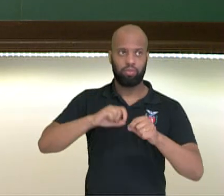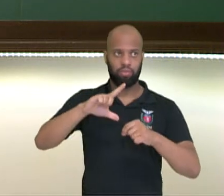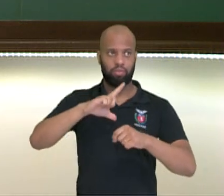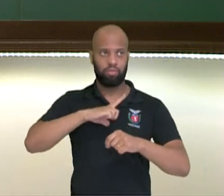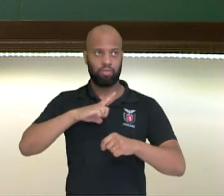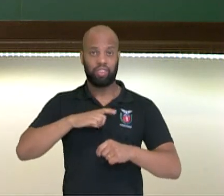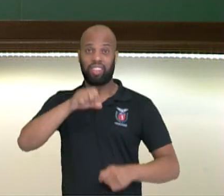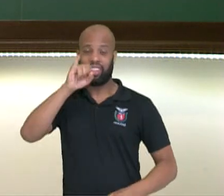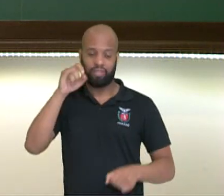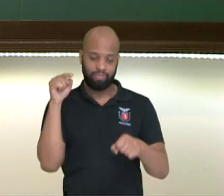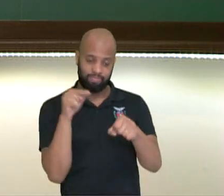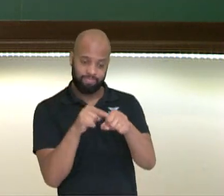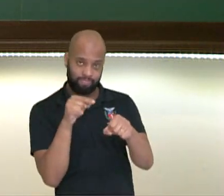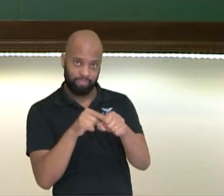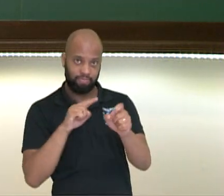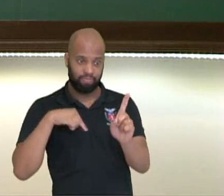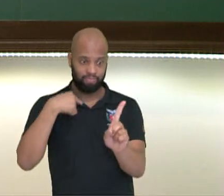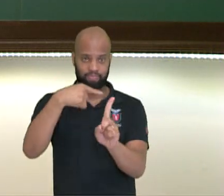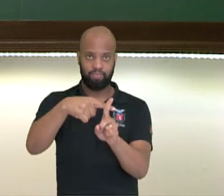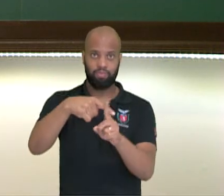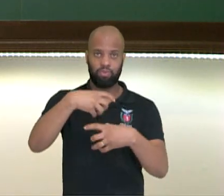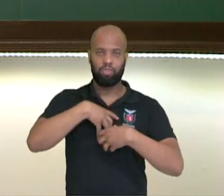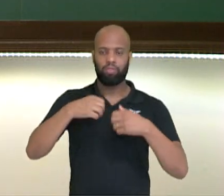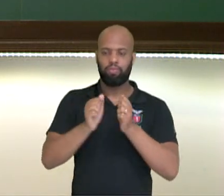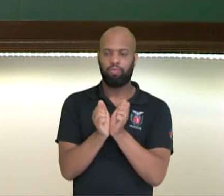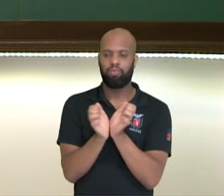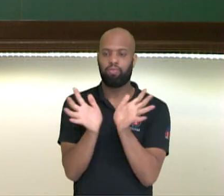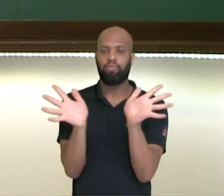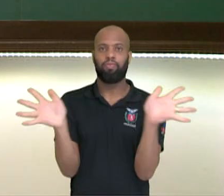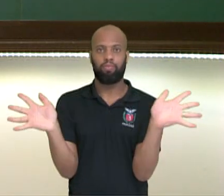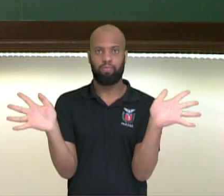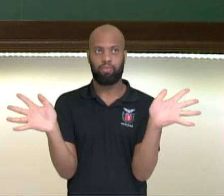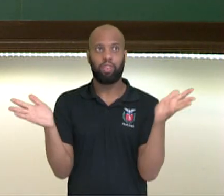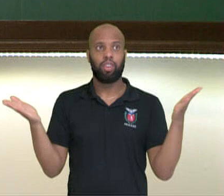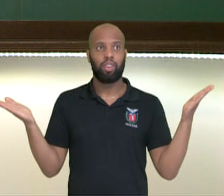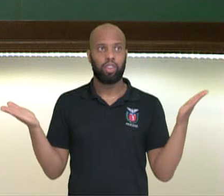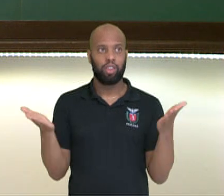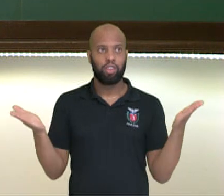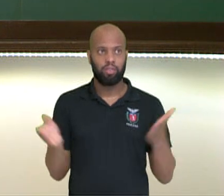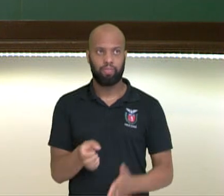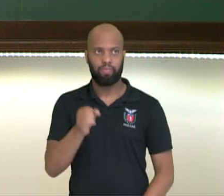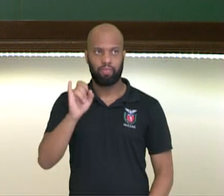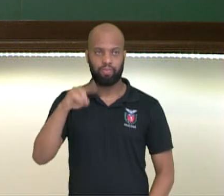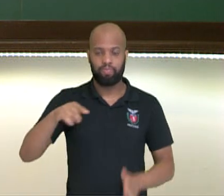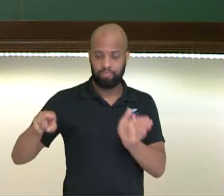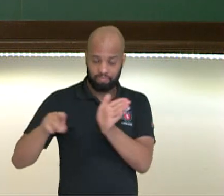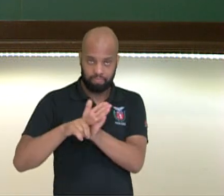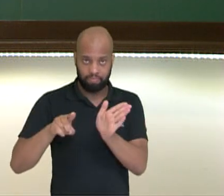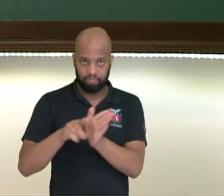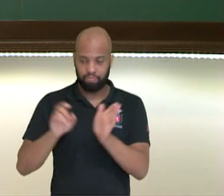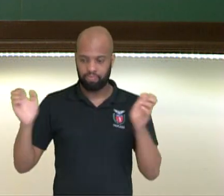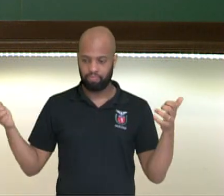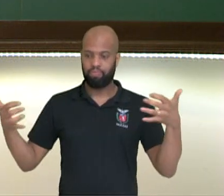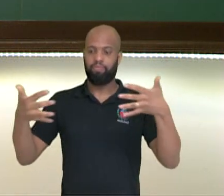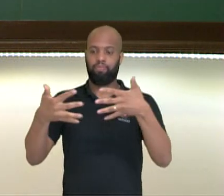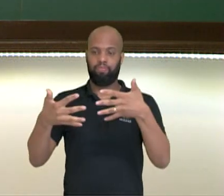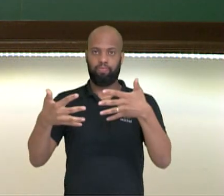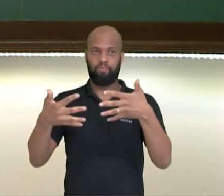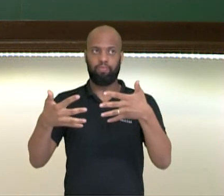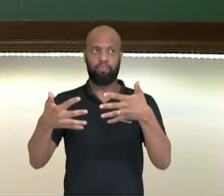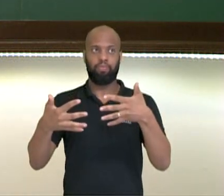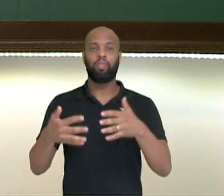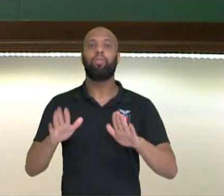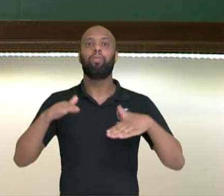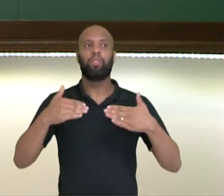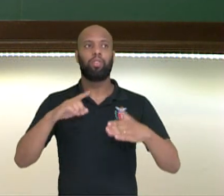fora. Enquanto a carga negativa tem um campo que aponta para dentro, é um campo atrativo. Lembrar que esse campo ele é